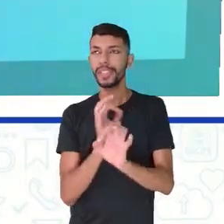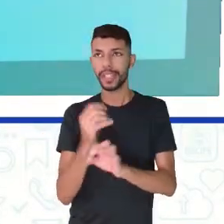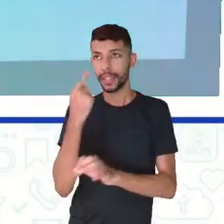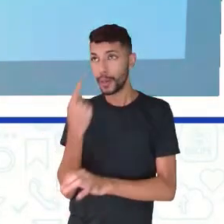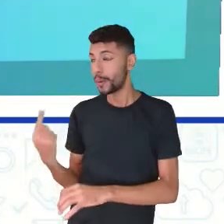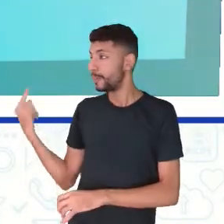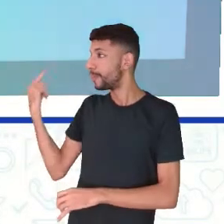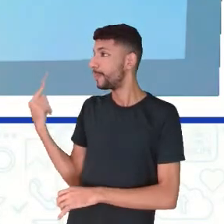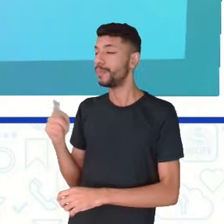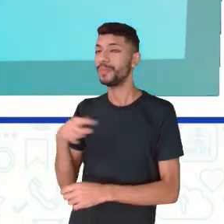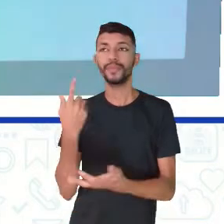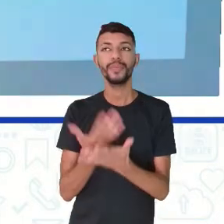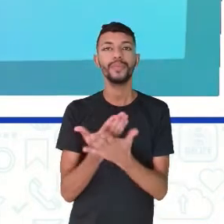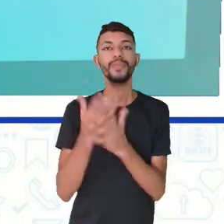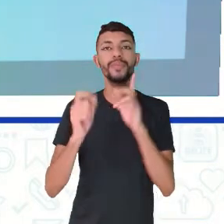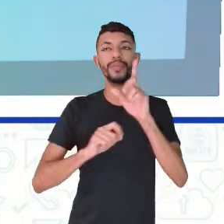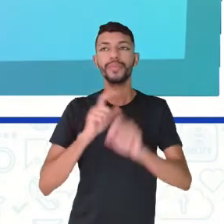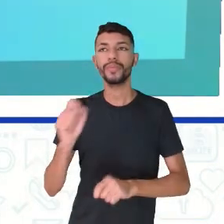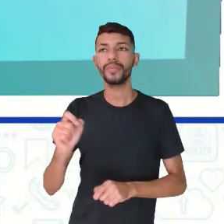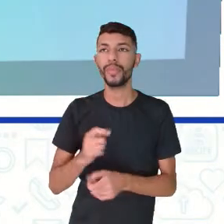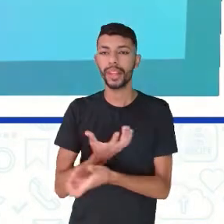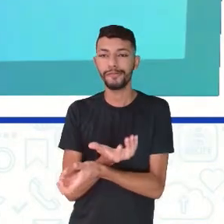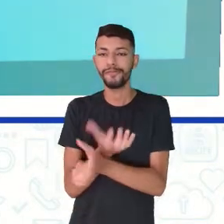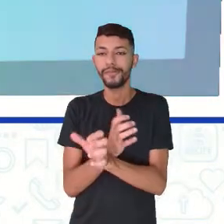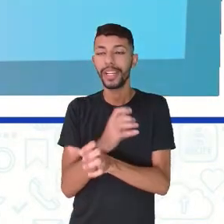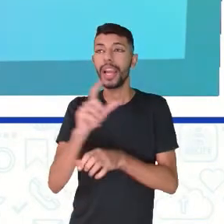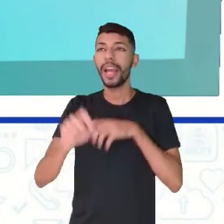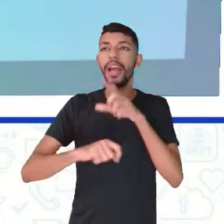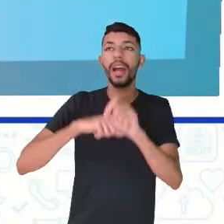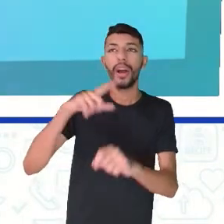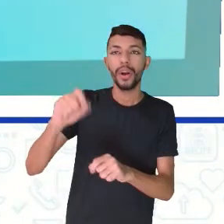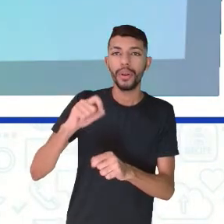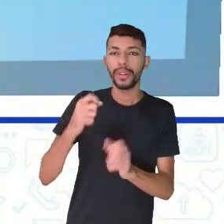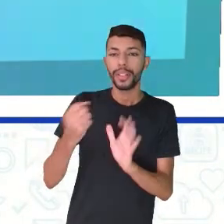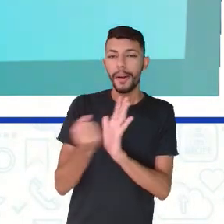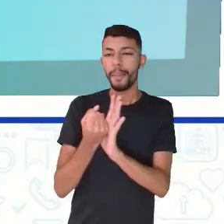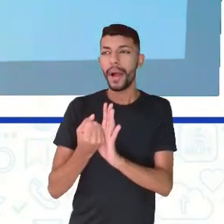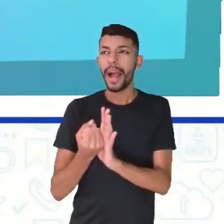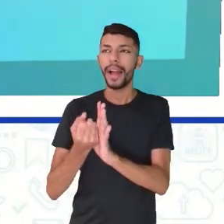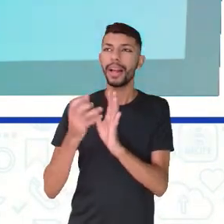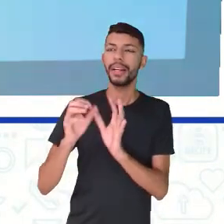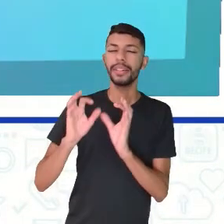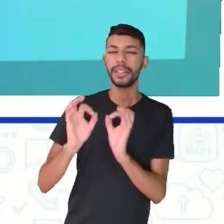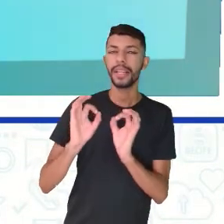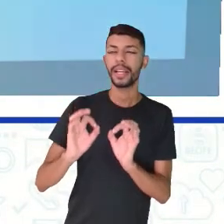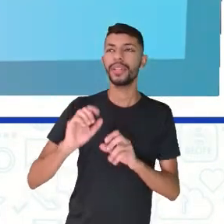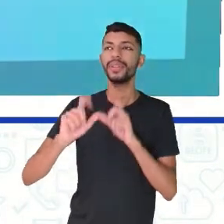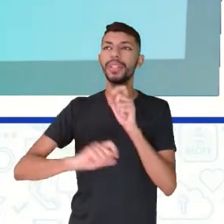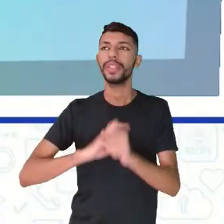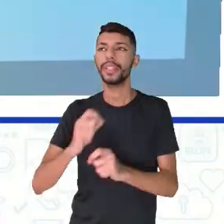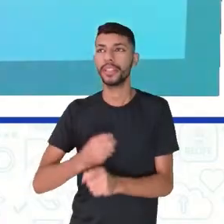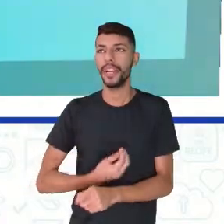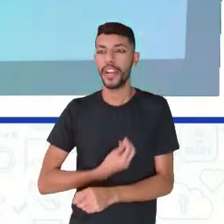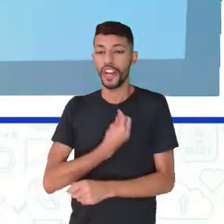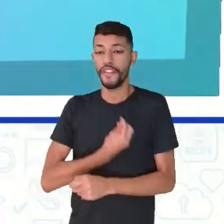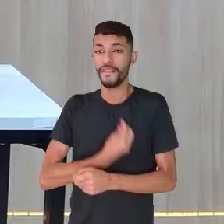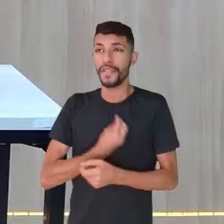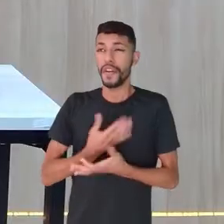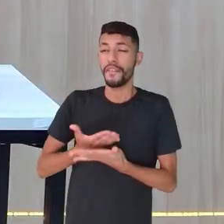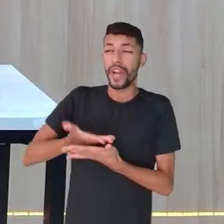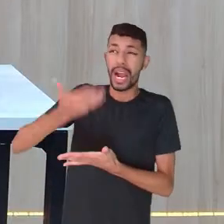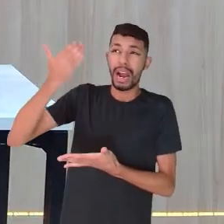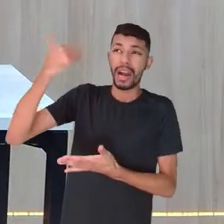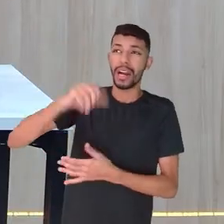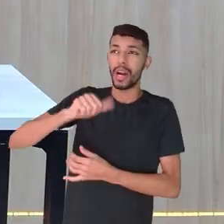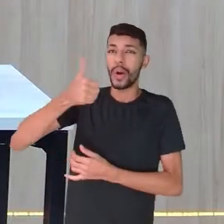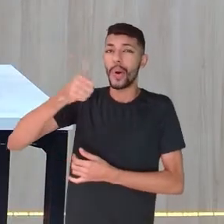nós vimos que fósseis são marcas, né, ou vestígio de seres que viveram há 11 milhões de anos